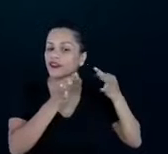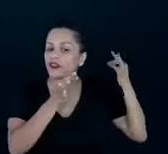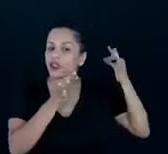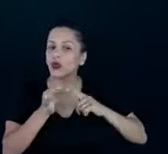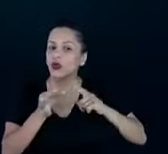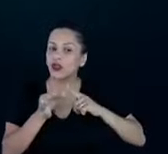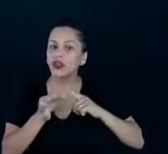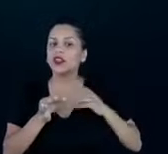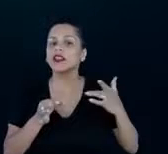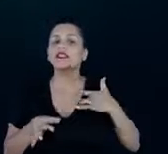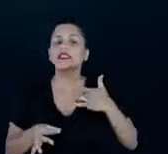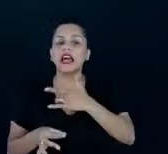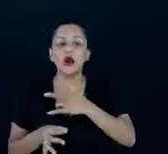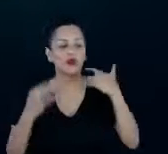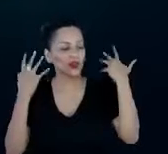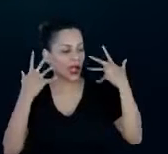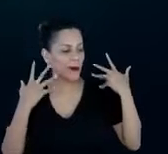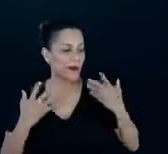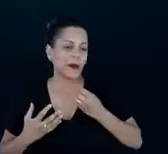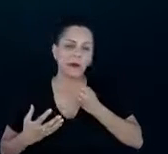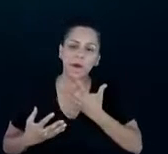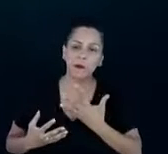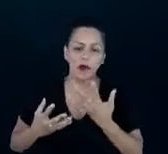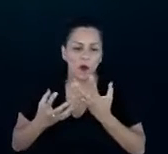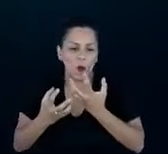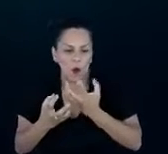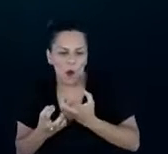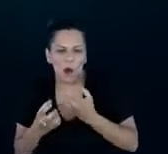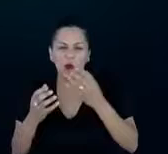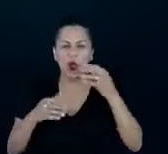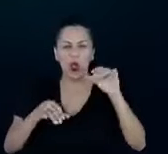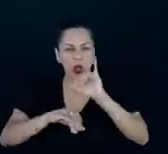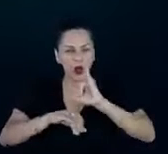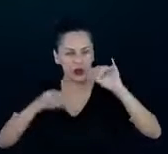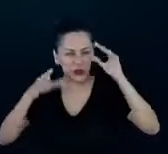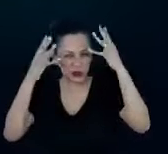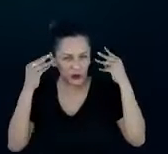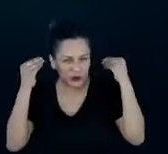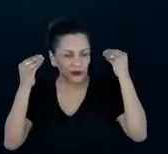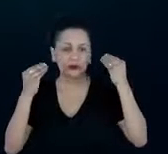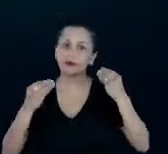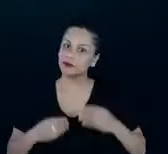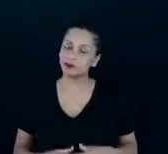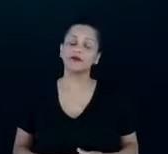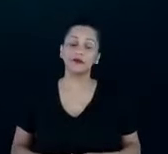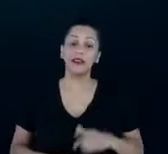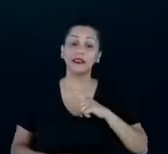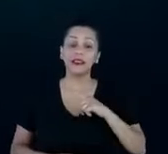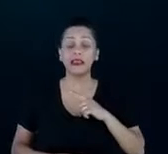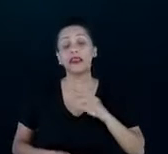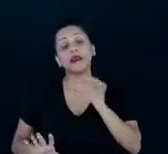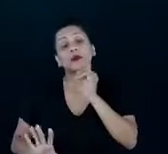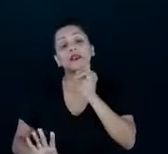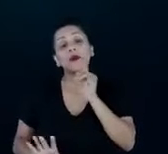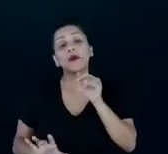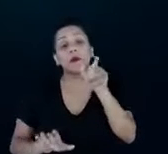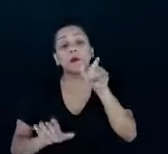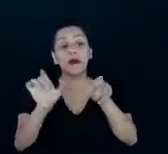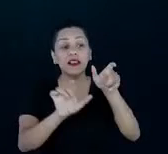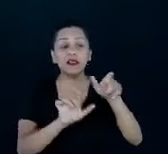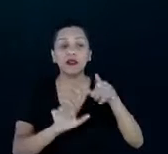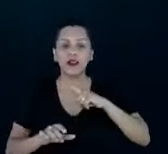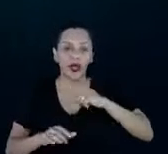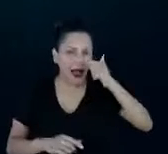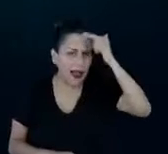saúde capilar seu cabelo tá seco se ele tá oleoso então assim pessoa que tá ficando calva pode tomar um